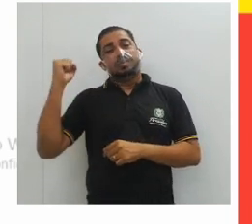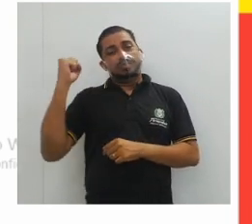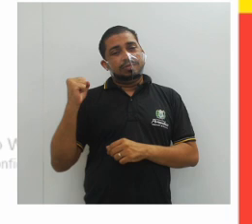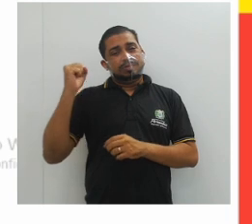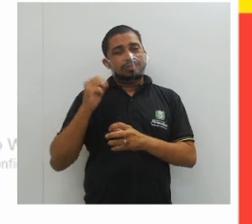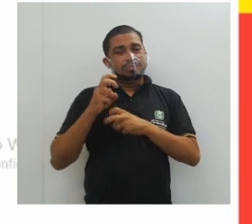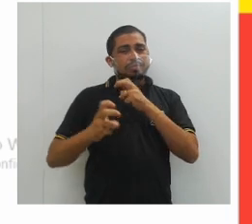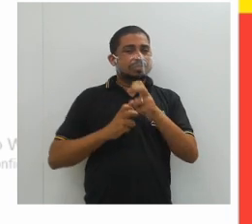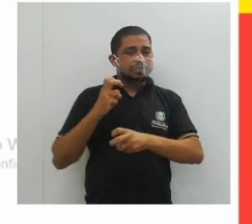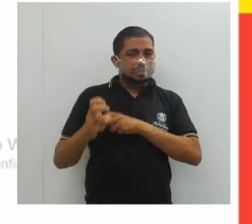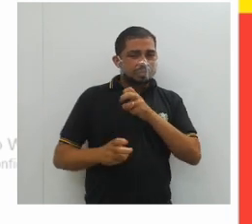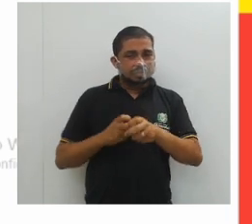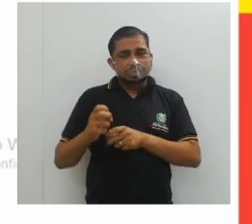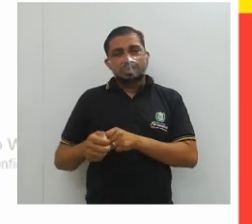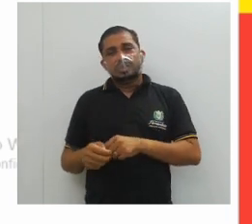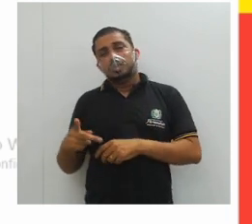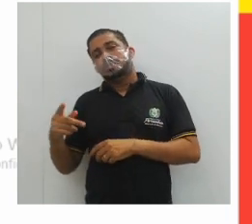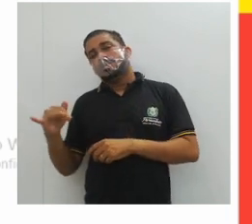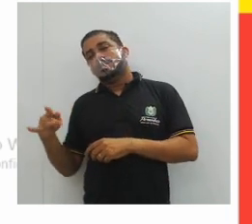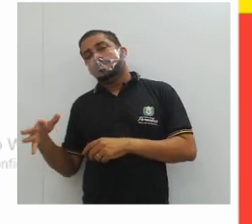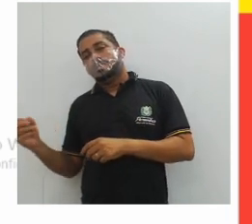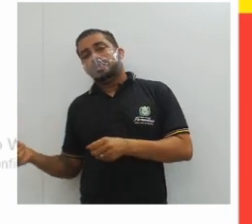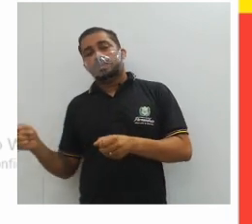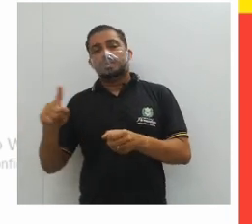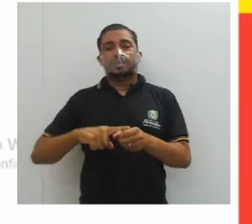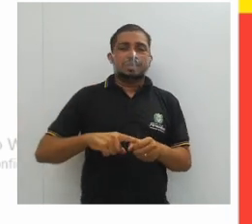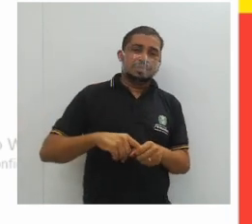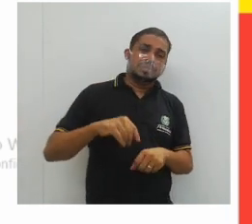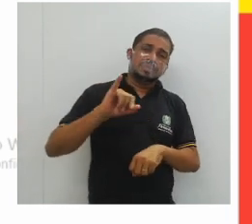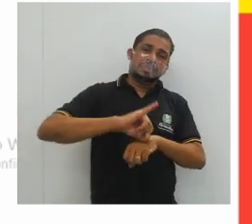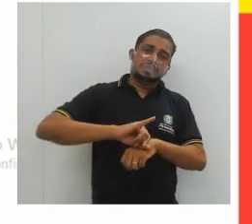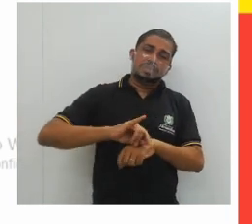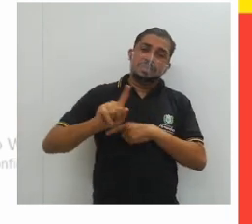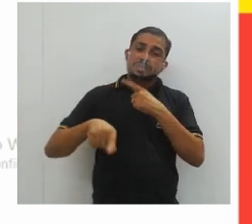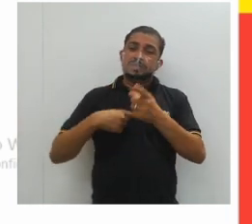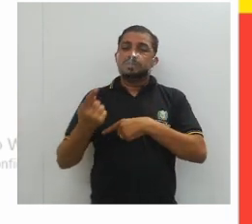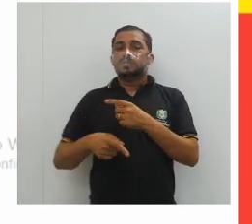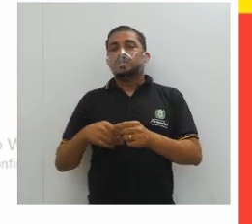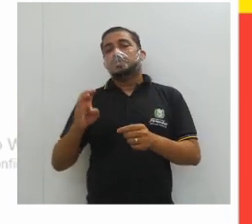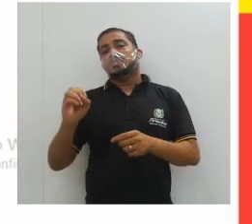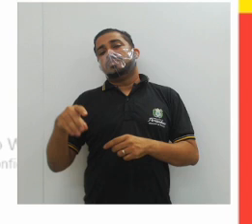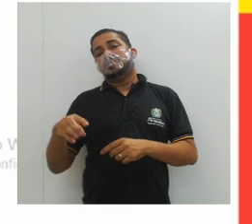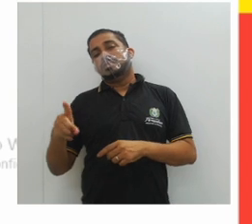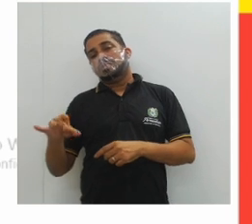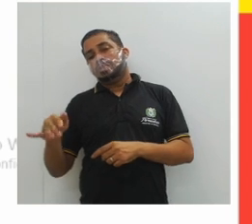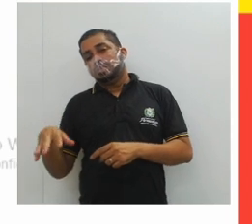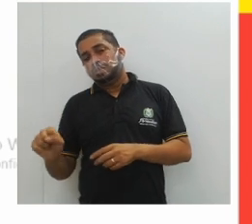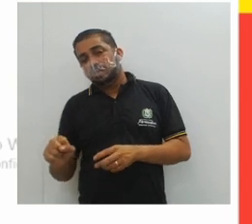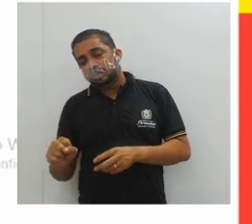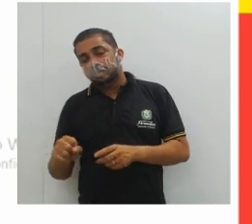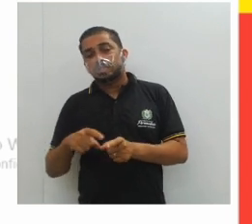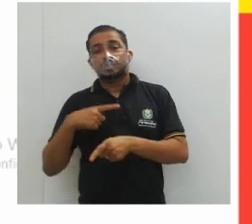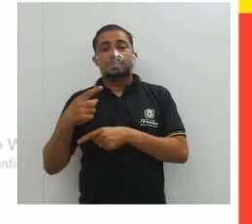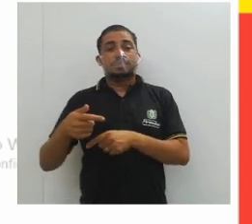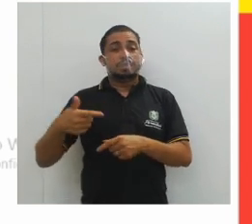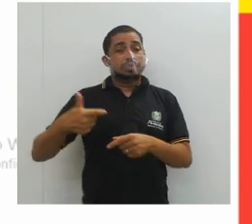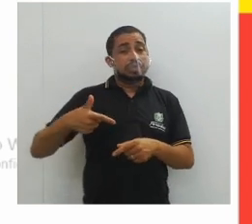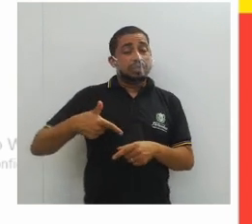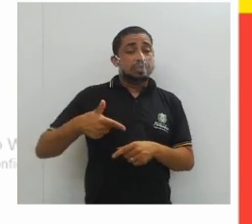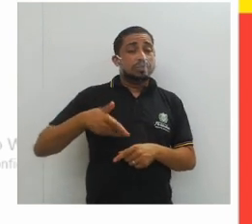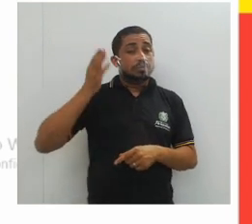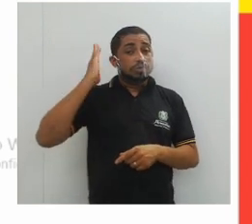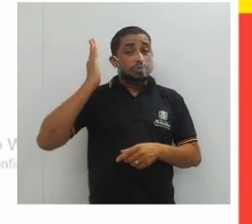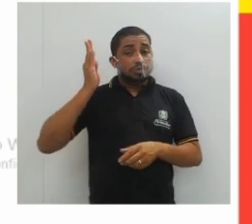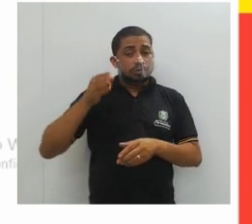até o centro. E depois vieram os bondes, primeiro puxado a burro e depois outros na eletricidade. Todas essas